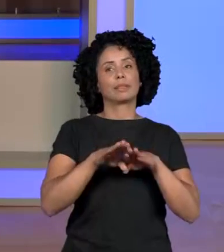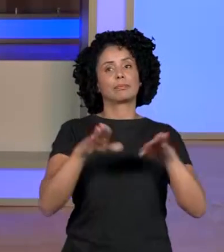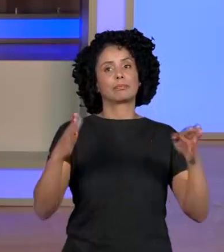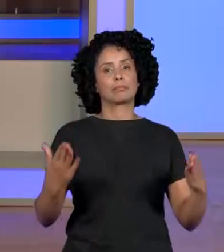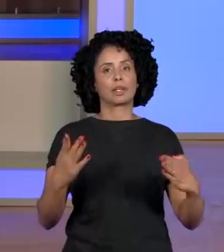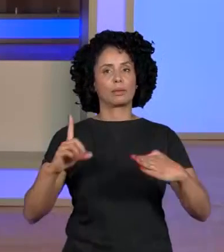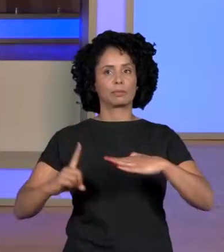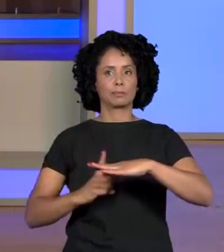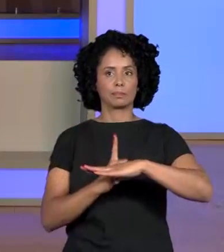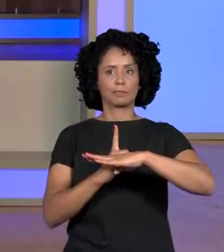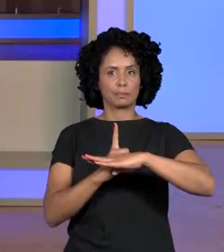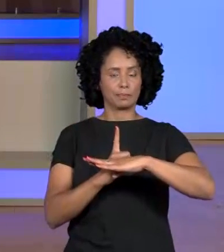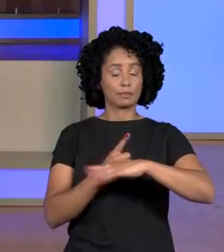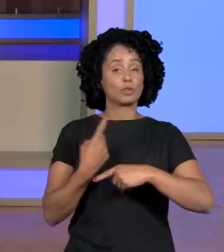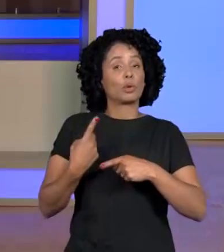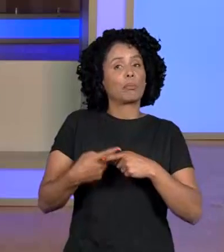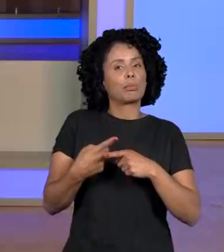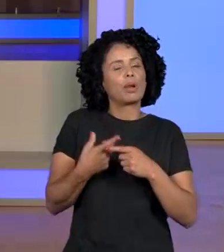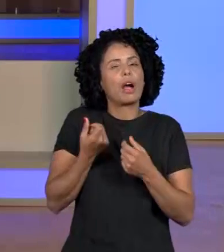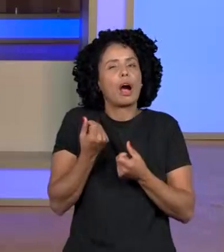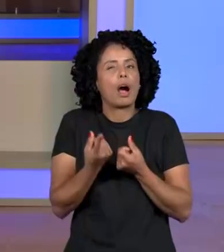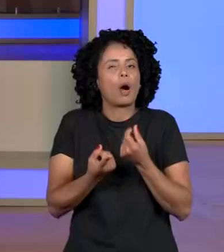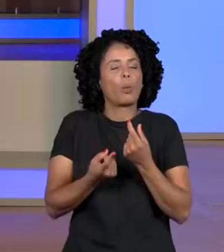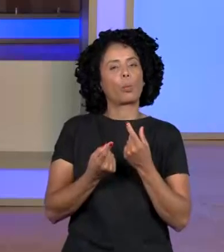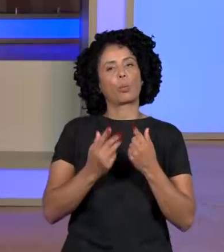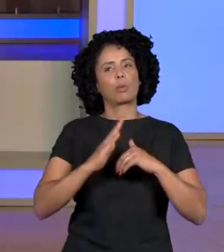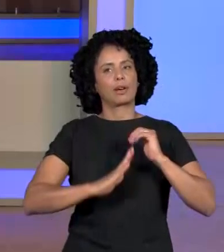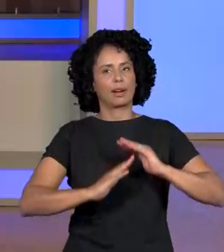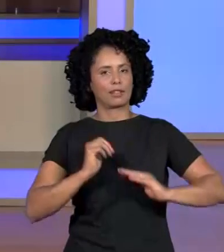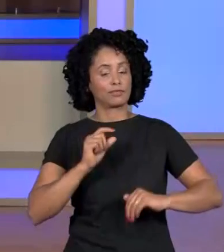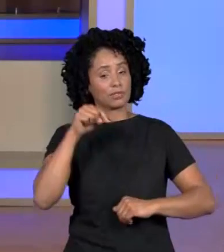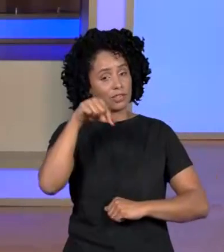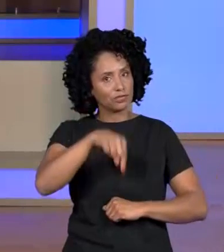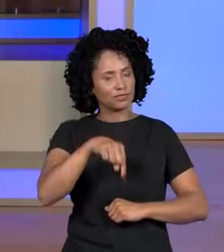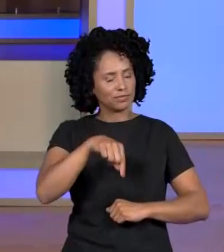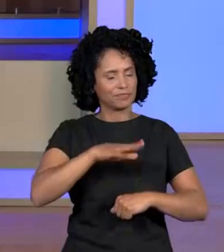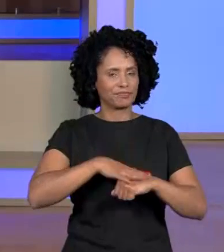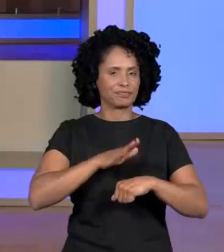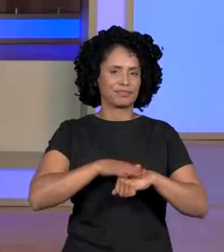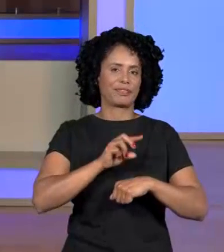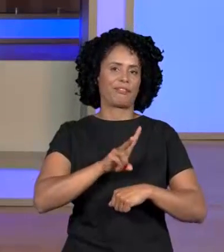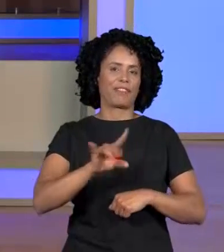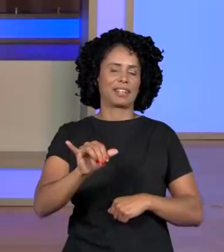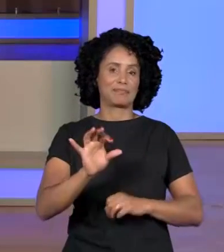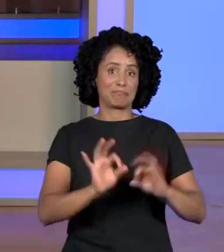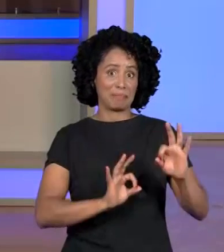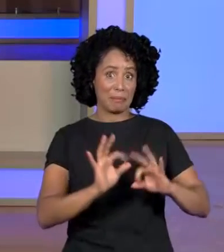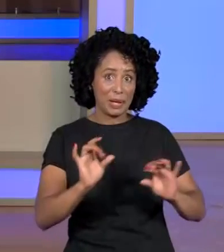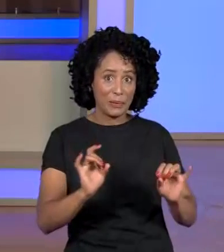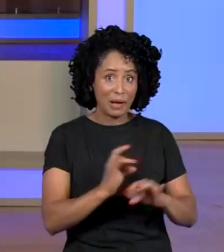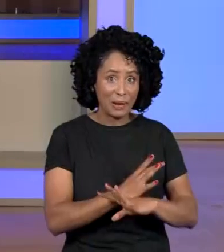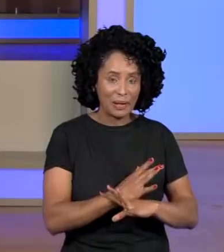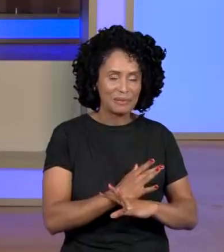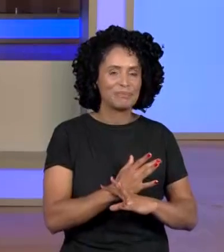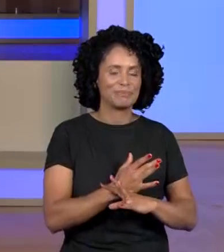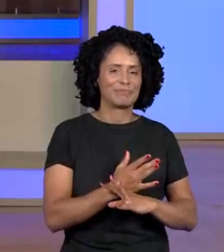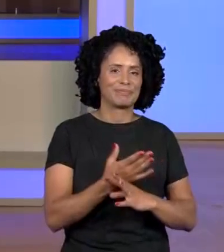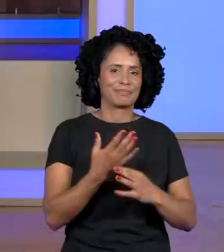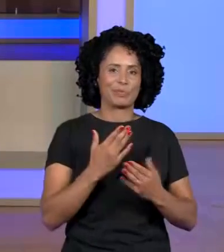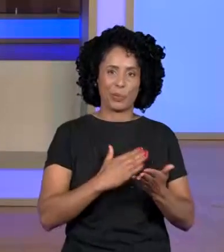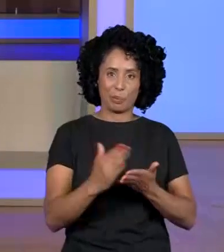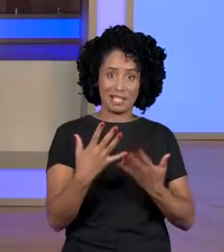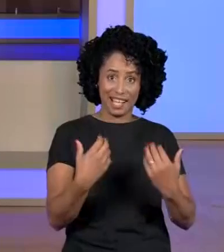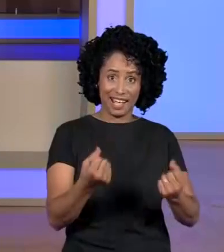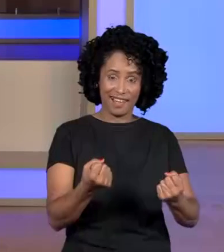bancada, porque a gente vai realizar algumas atividades mão na massa aqui. Preparados para a nossa aula, então? Então, bora